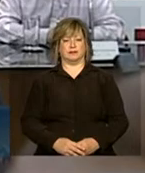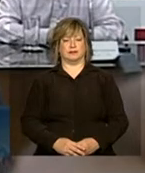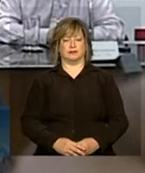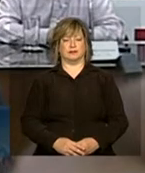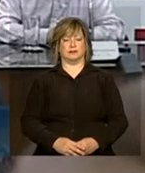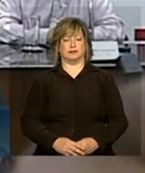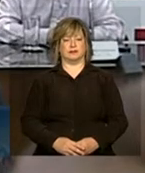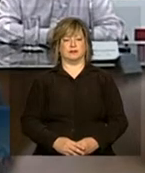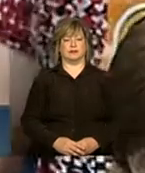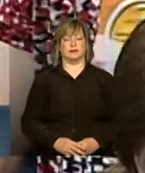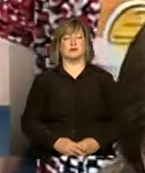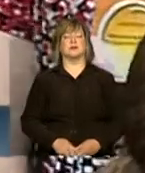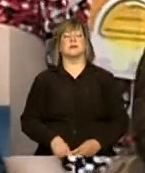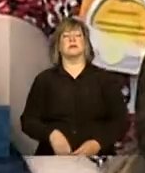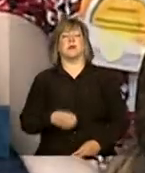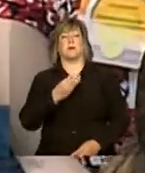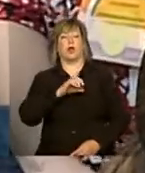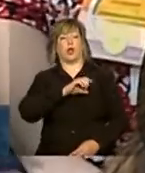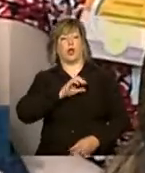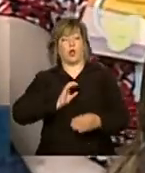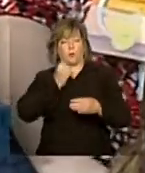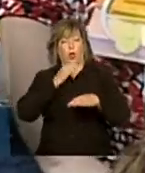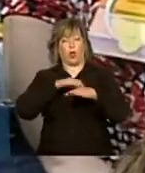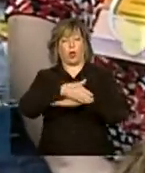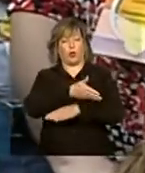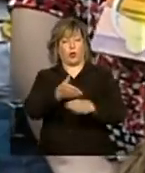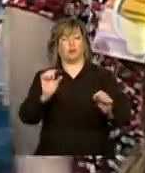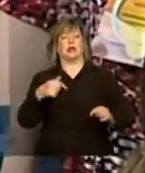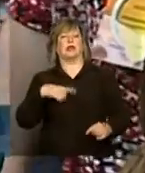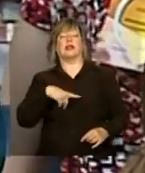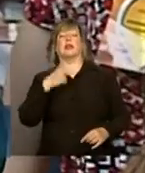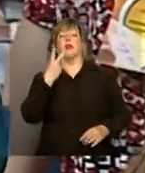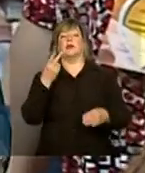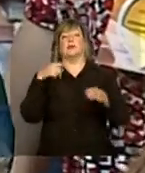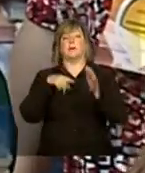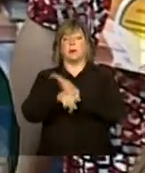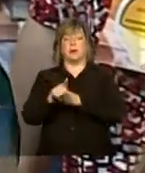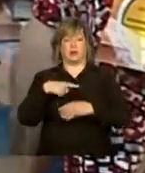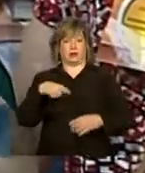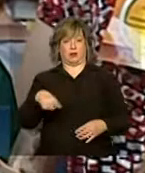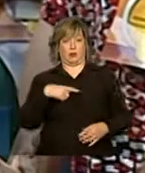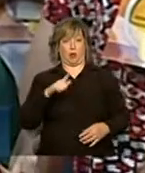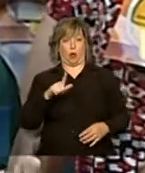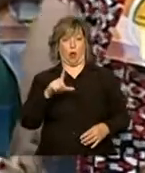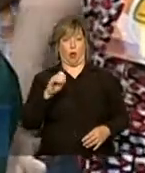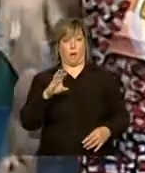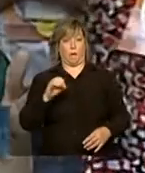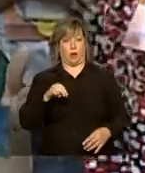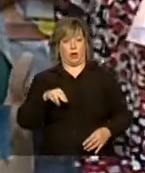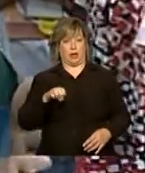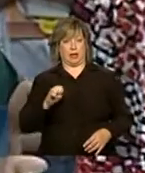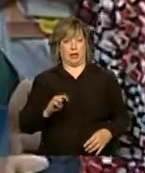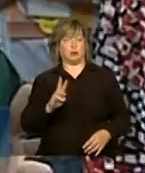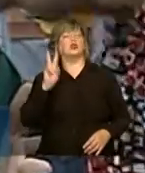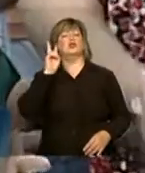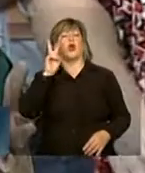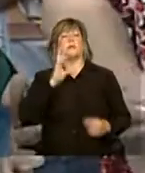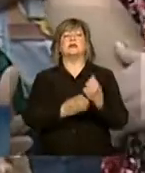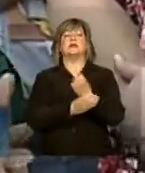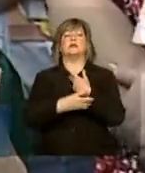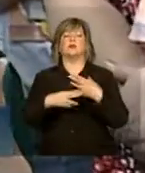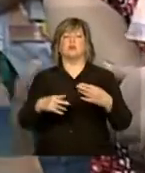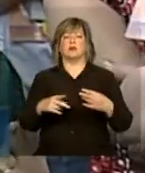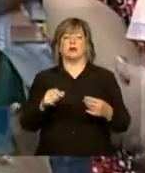Oi, boa noite. É Viviane Basile, da Globo News. Ministro, duas perguntas. Primeiro, eu gostaria de uma avaliação em relação à segurança. Não